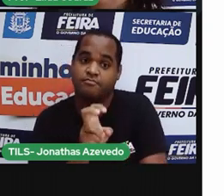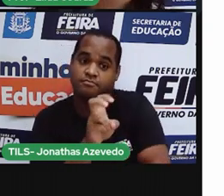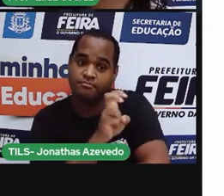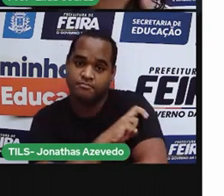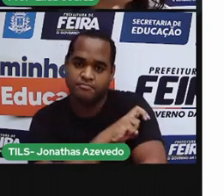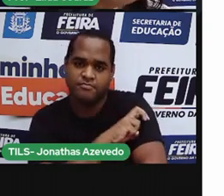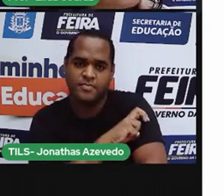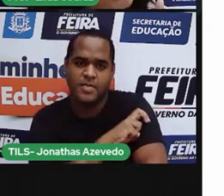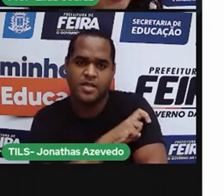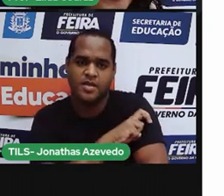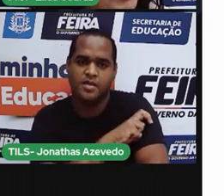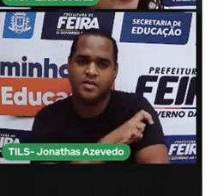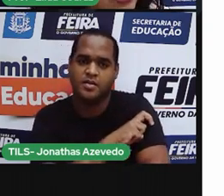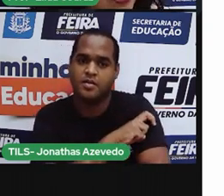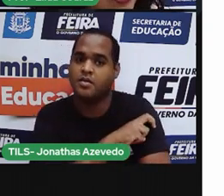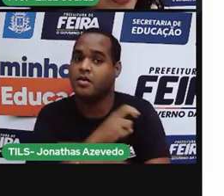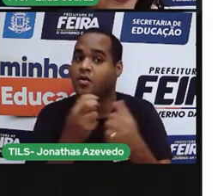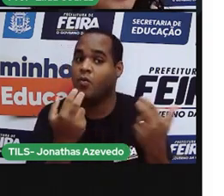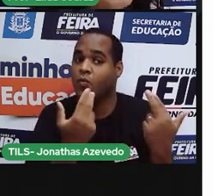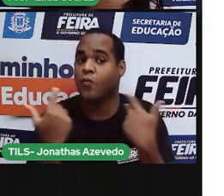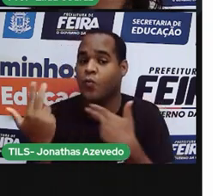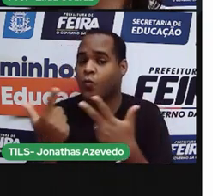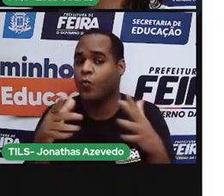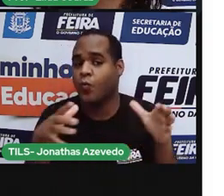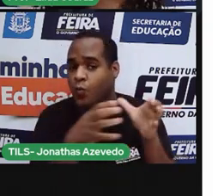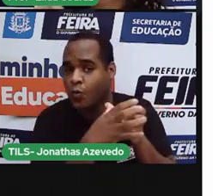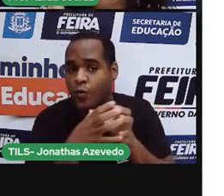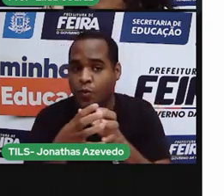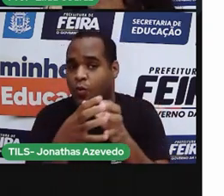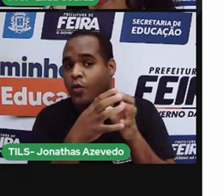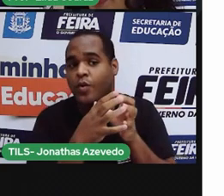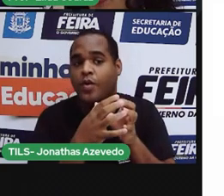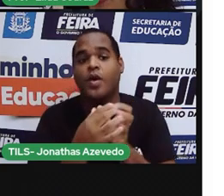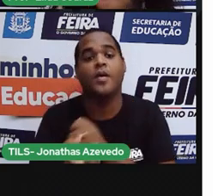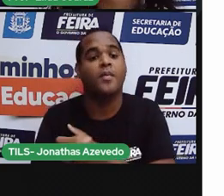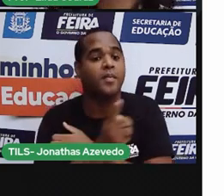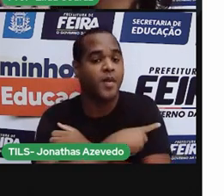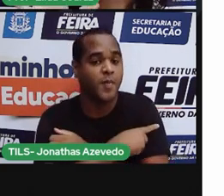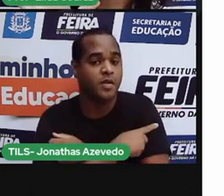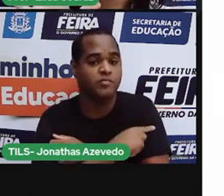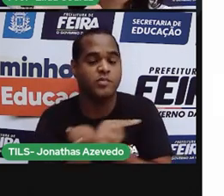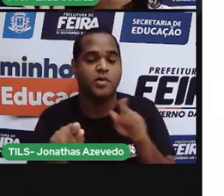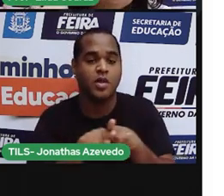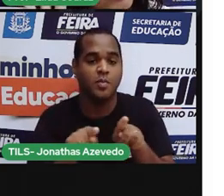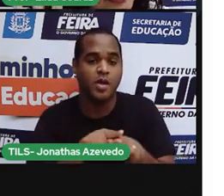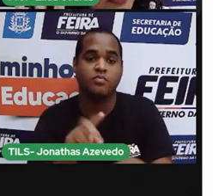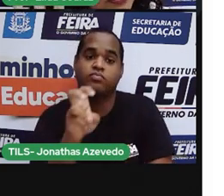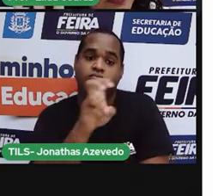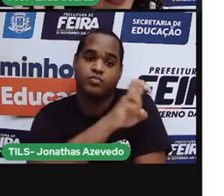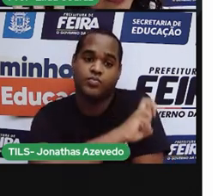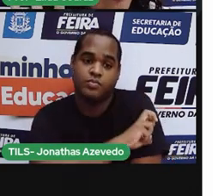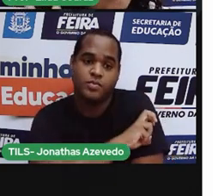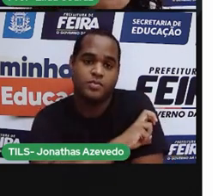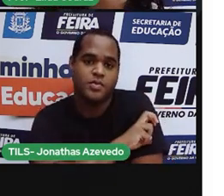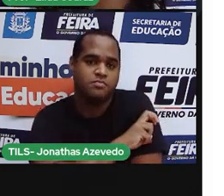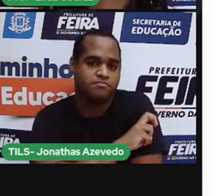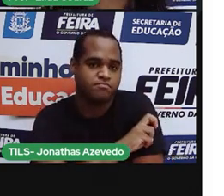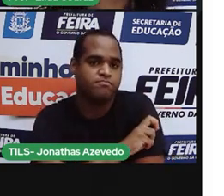ano. Não são todas as turmas. É a turma do primeiro e a turma do quinto